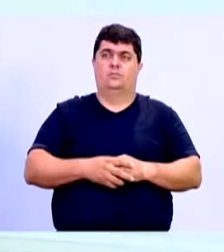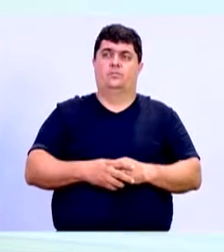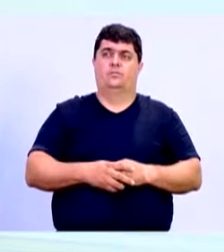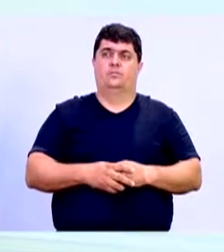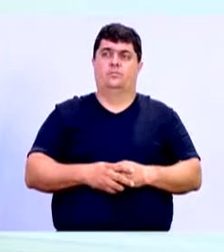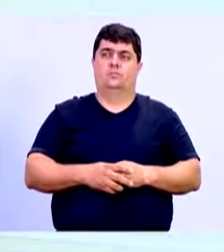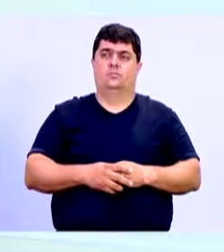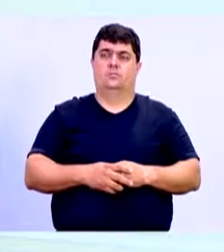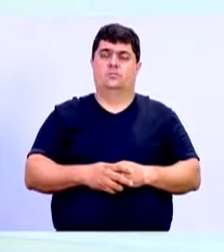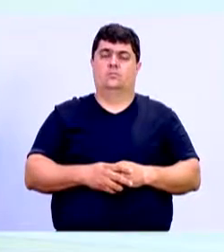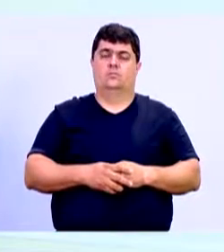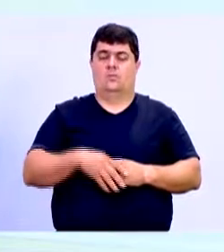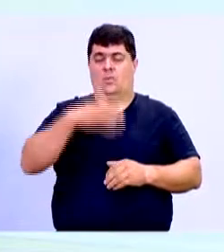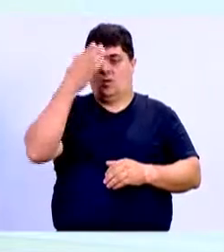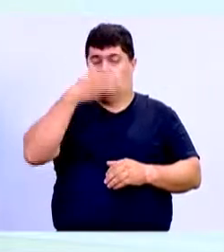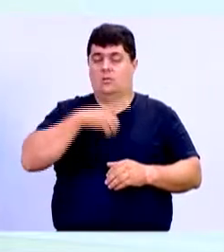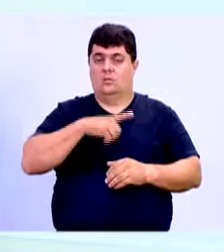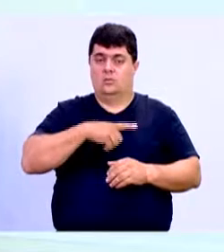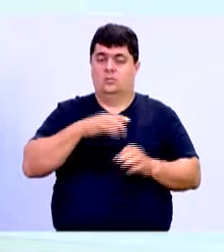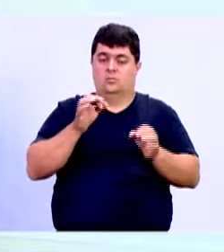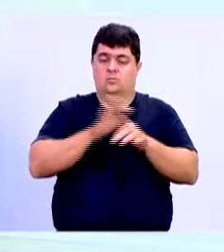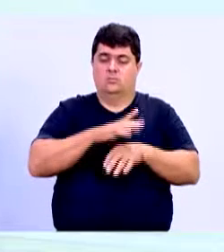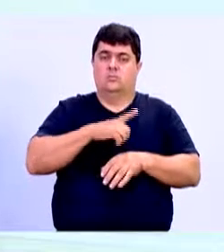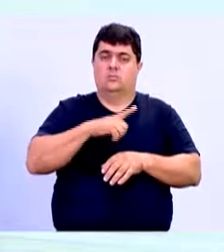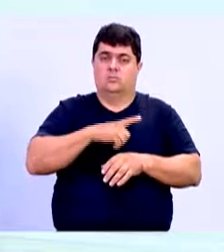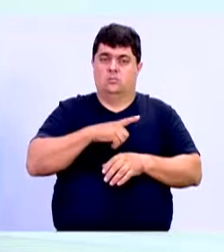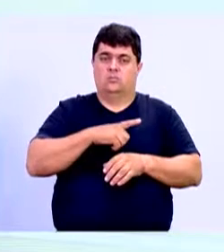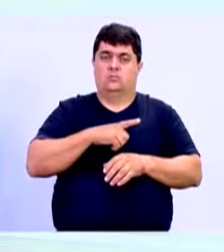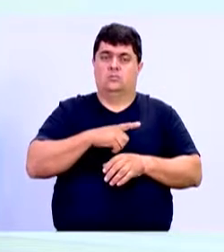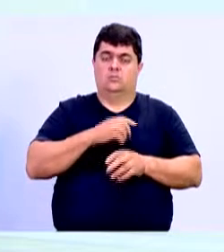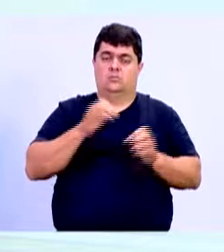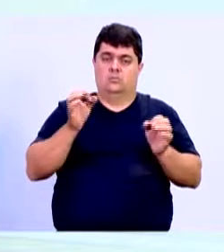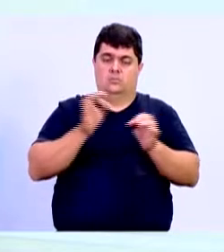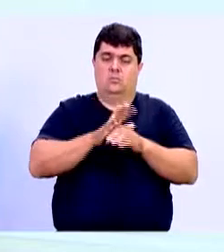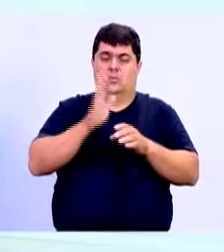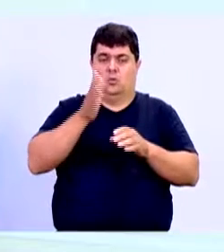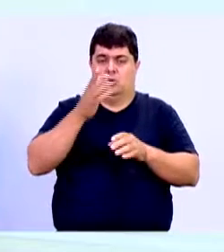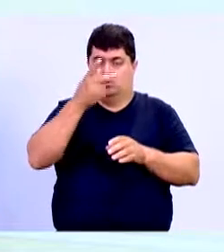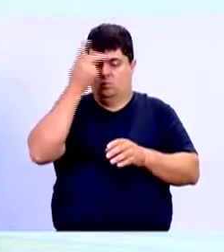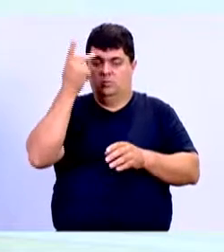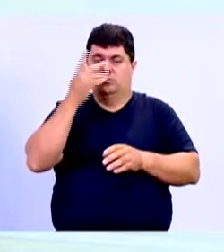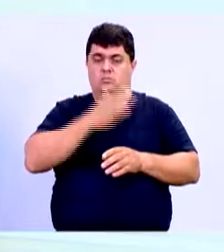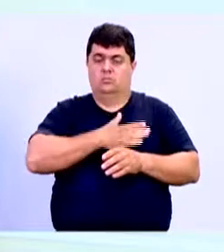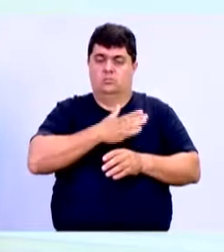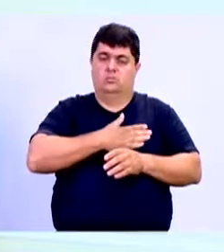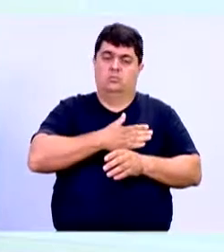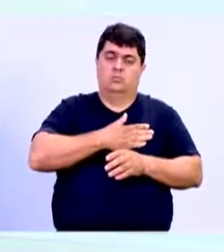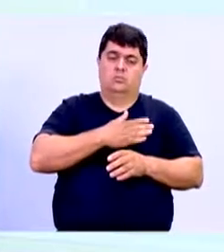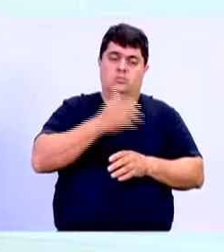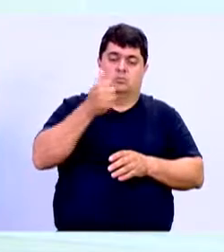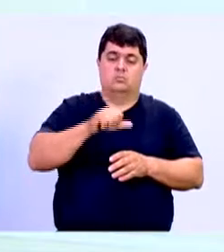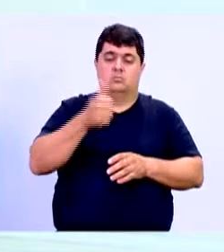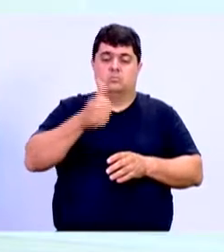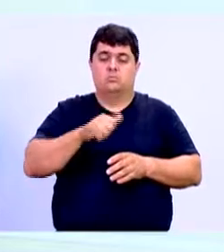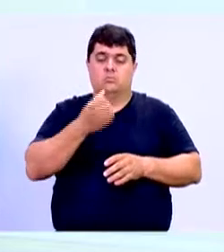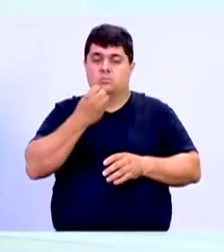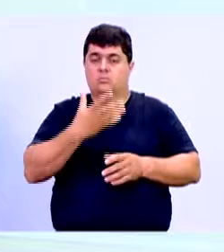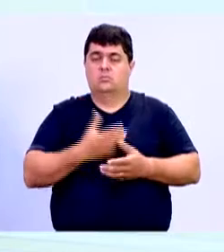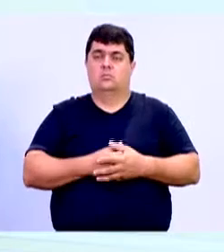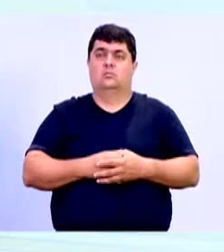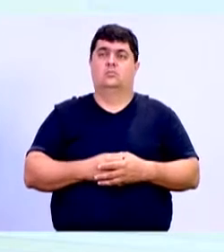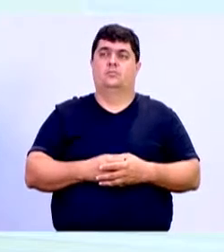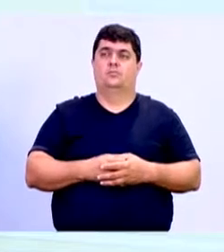fazer a validação, a checagem, a certificação da solução desse problema com o